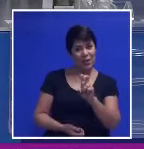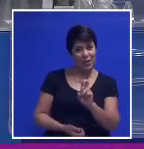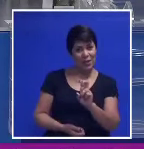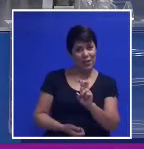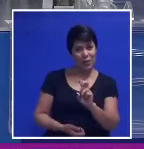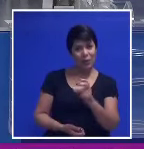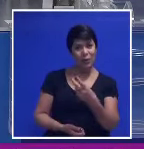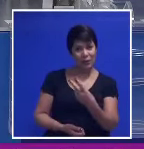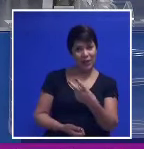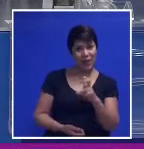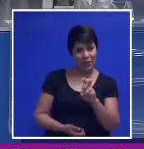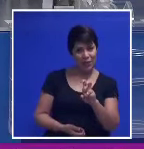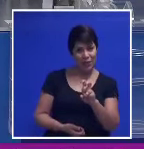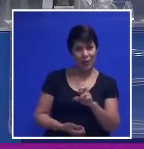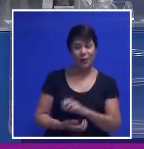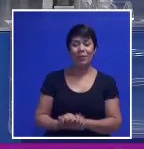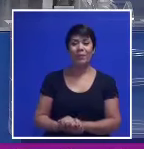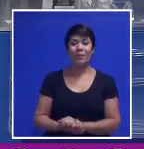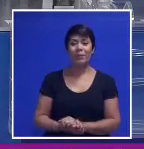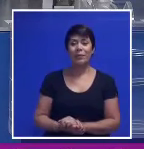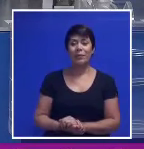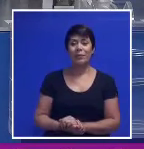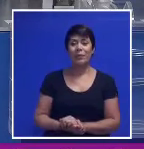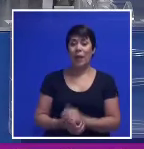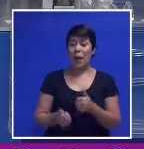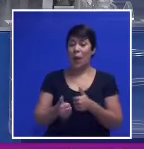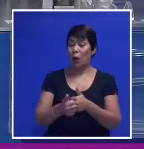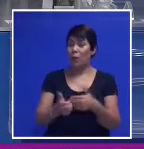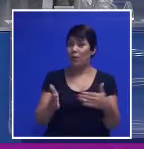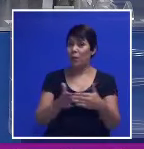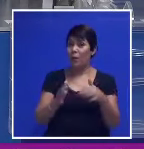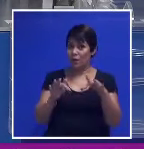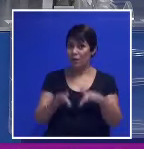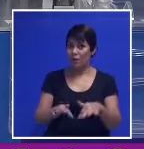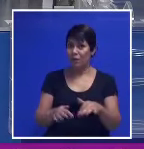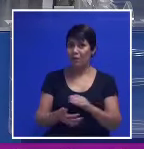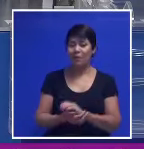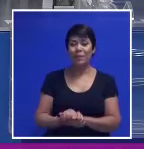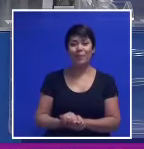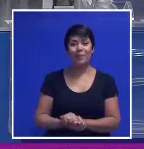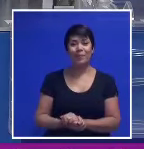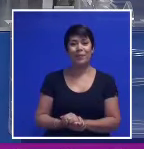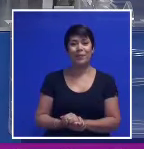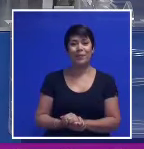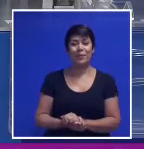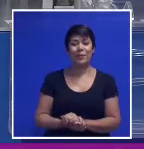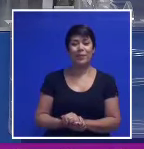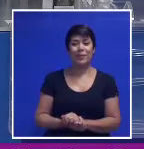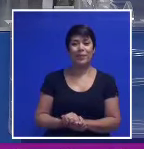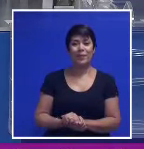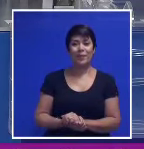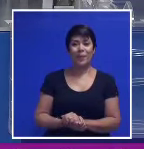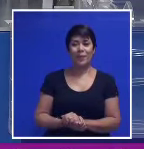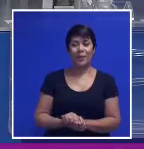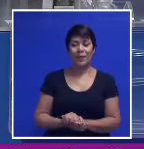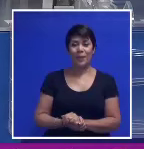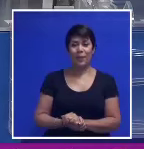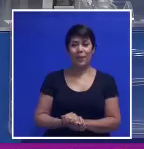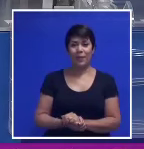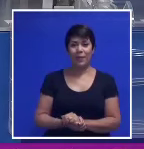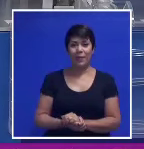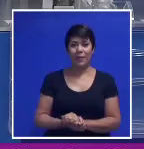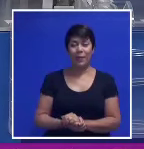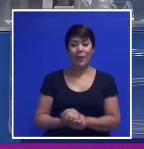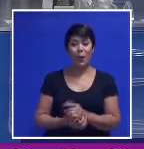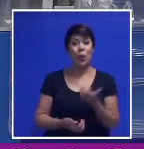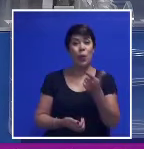25. 25. Confira do início ao fim a sua aposta. Na Loto Fácil você pode levar prêmios acertando